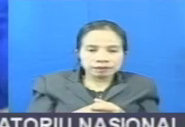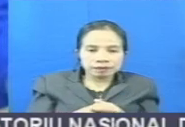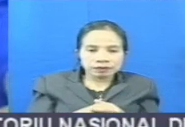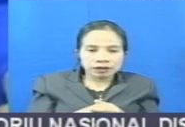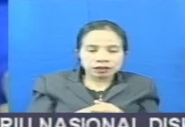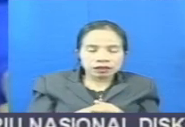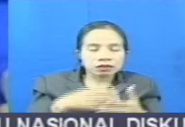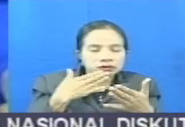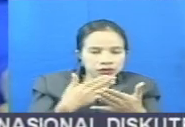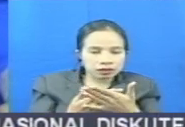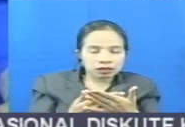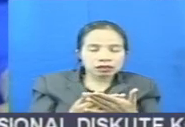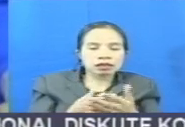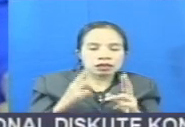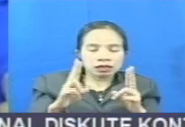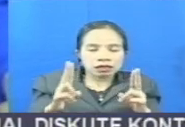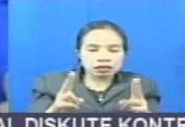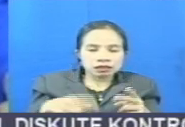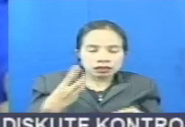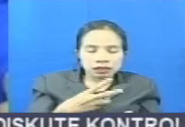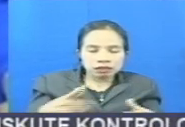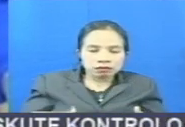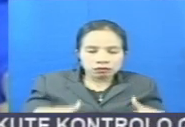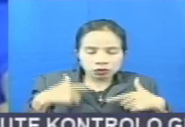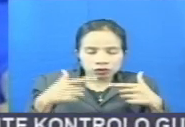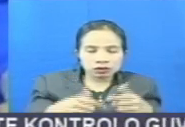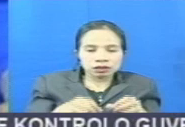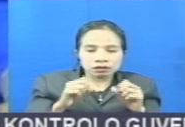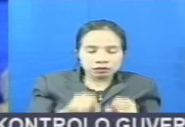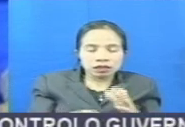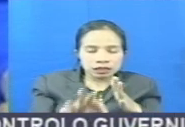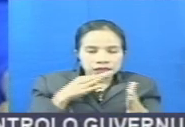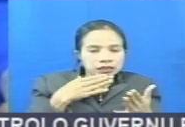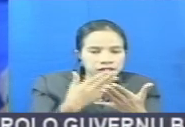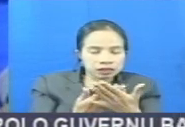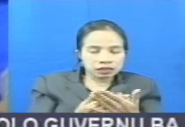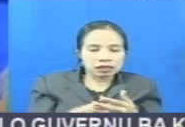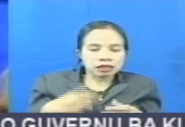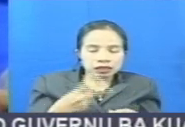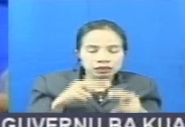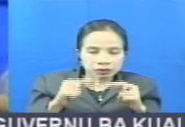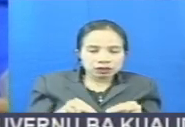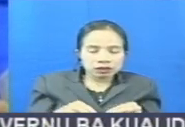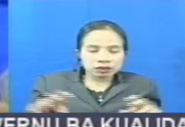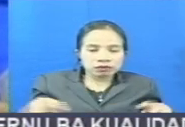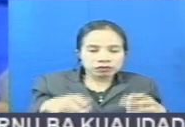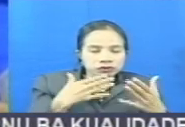recupera lá de ter memórias. O medida se irá que não é, ele reta fim, e te precisa colaborar com o